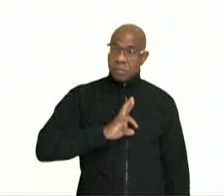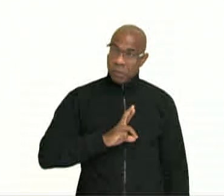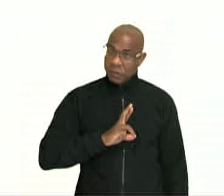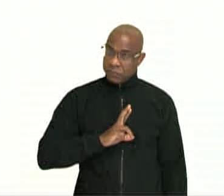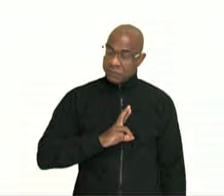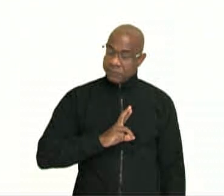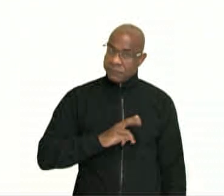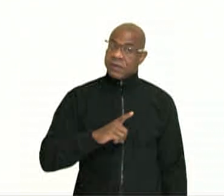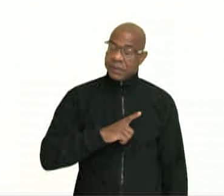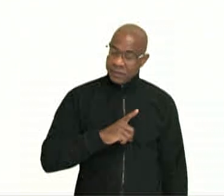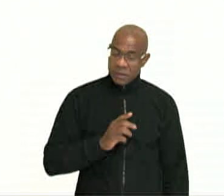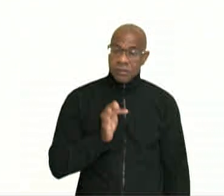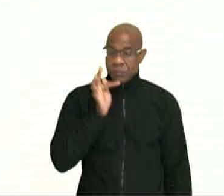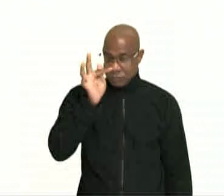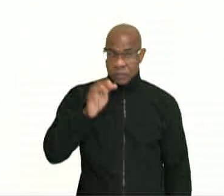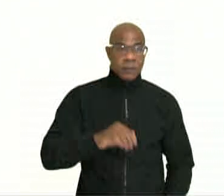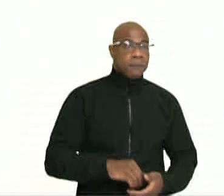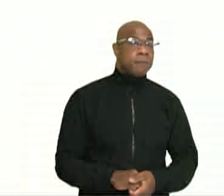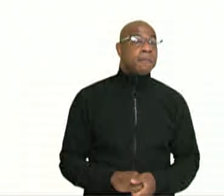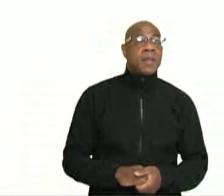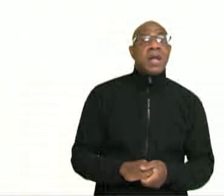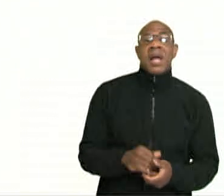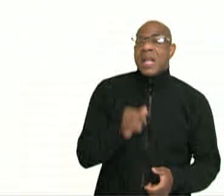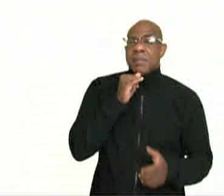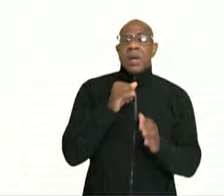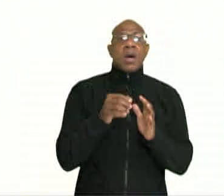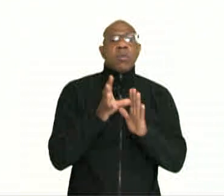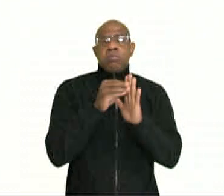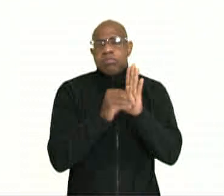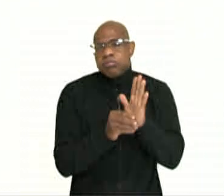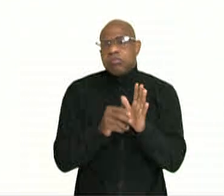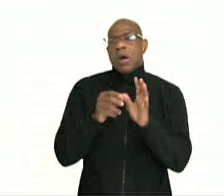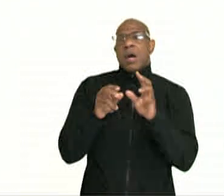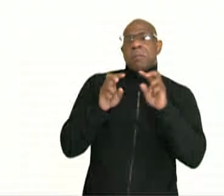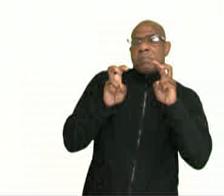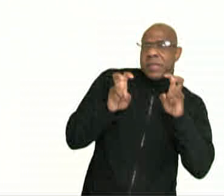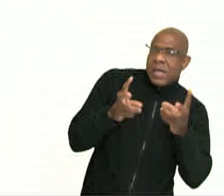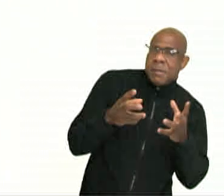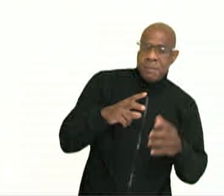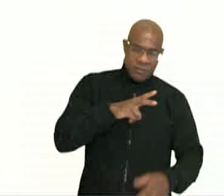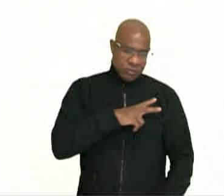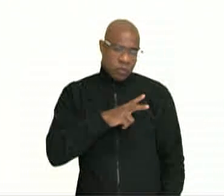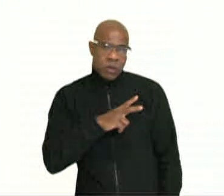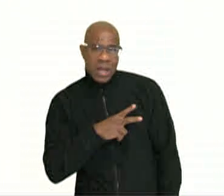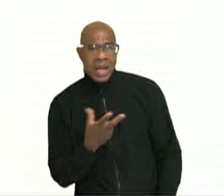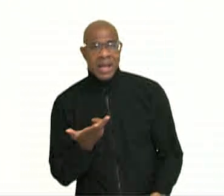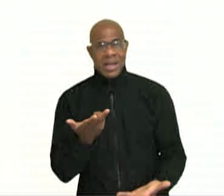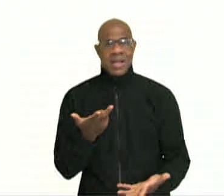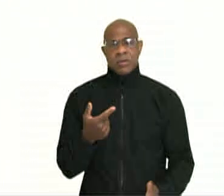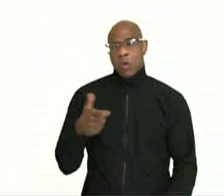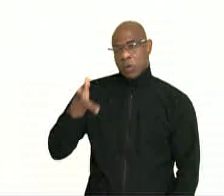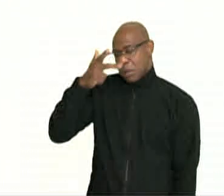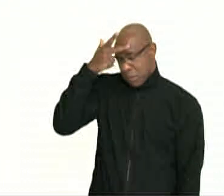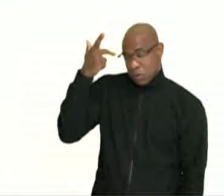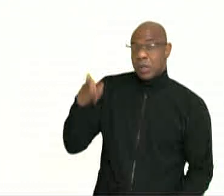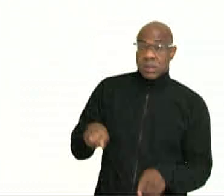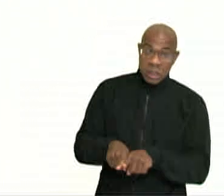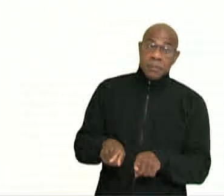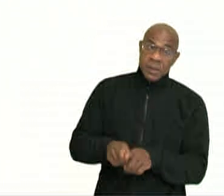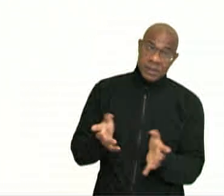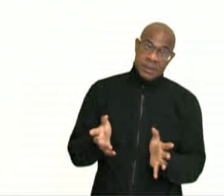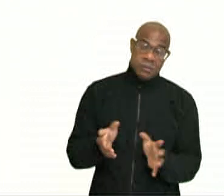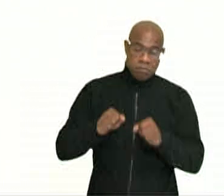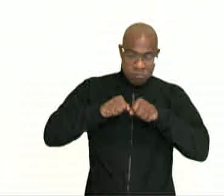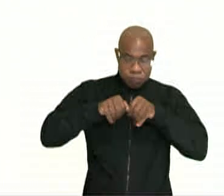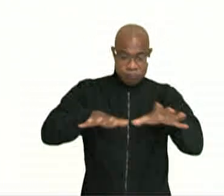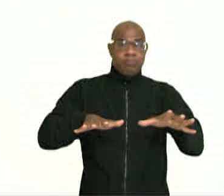bem. Conteúdos particulares de outras pessoas, jamais, né? É importante você também perceber o quê? Que quando